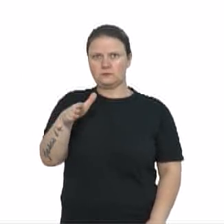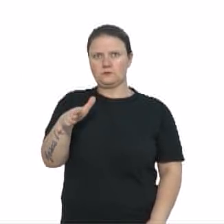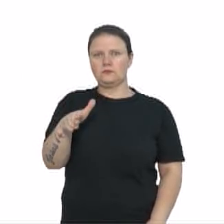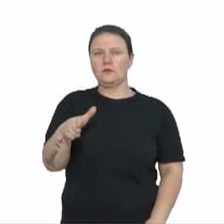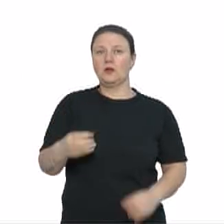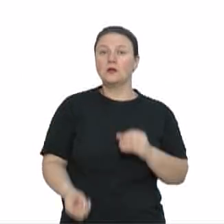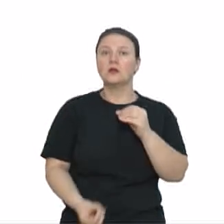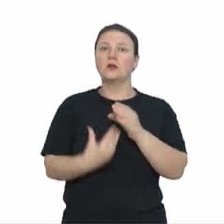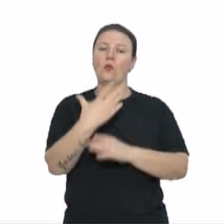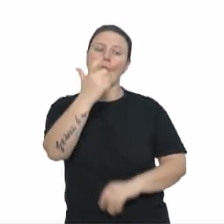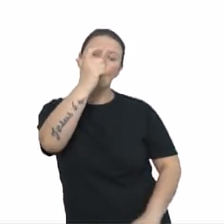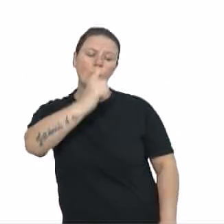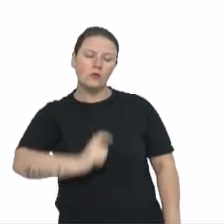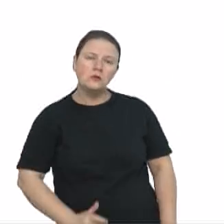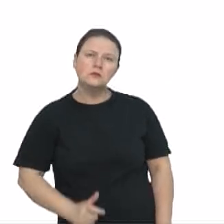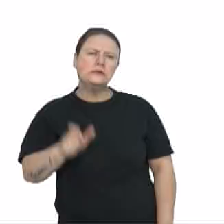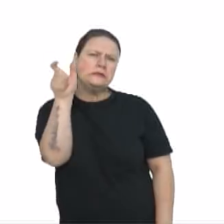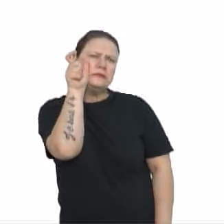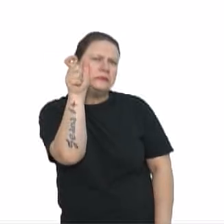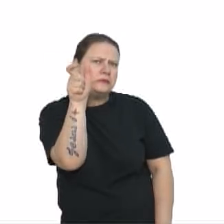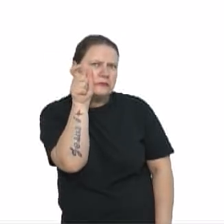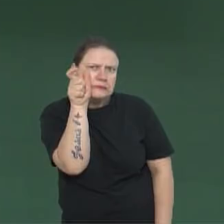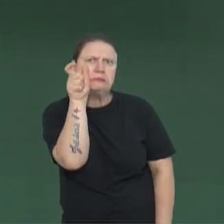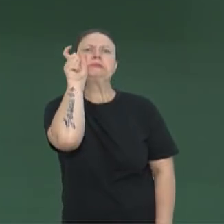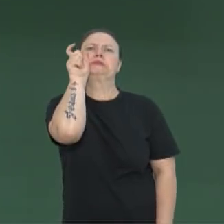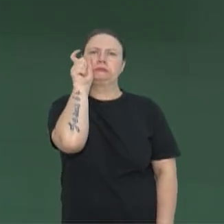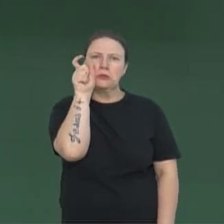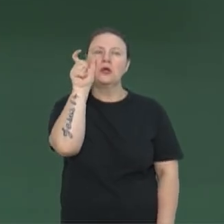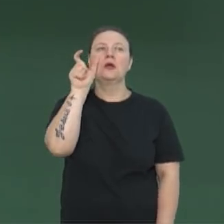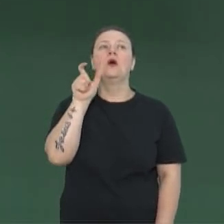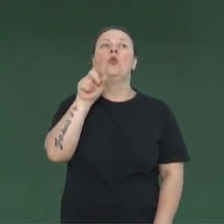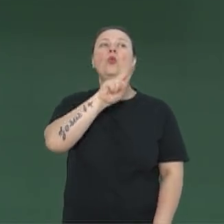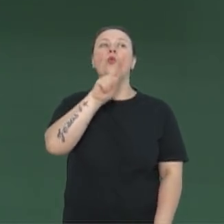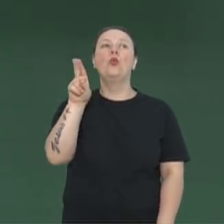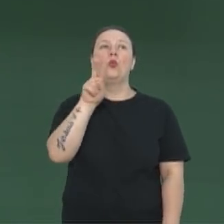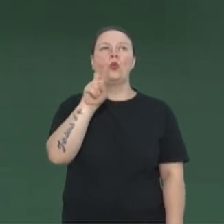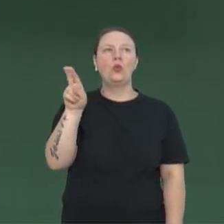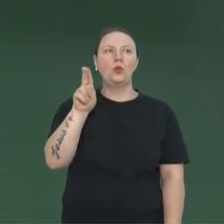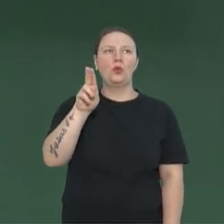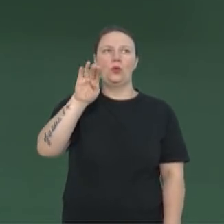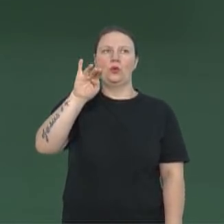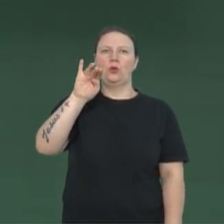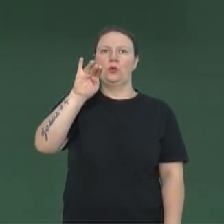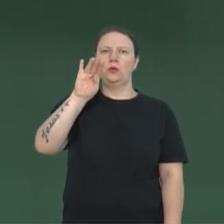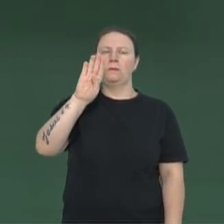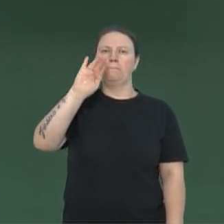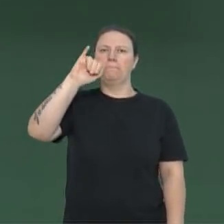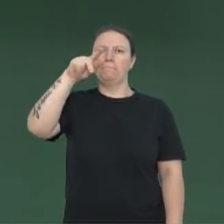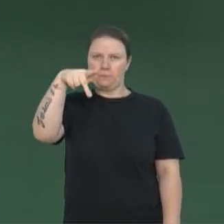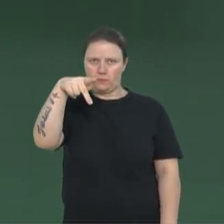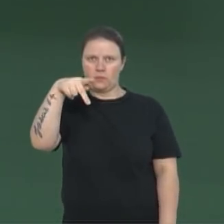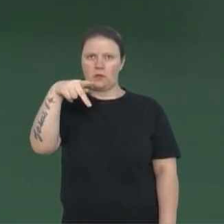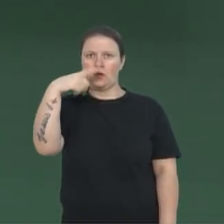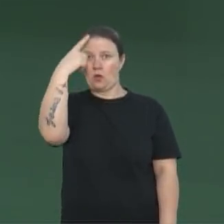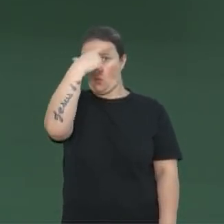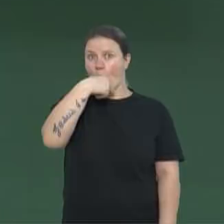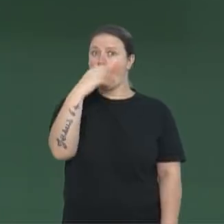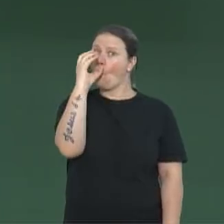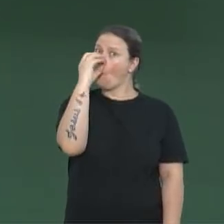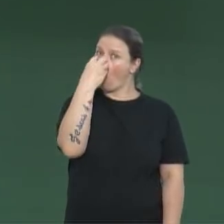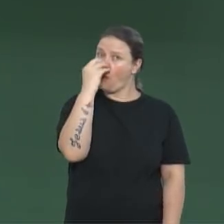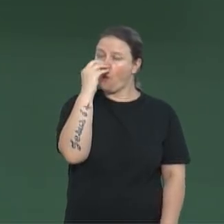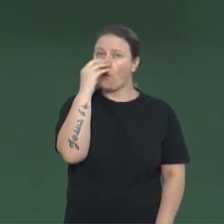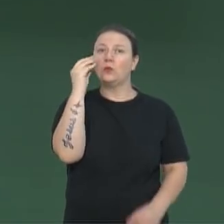criou um personagem que é bem interessante, que é o Bip. O Bip é o palhaço de cara pintada, que